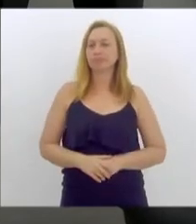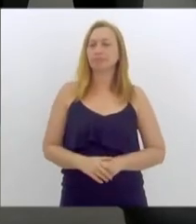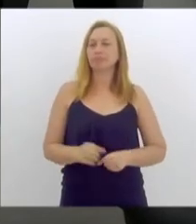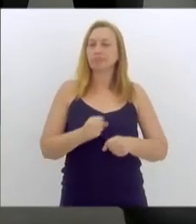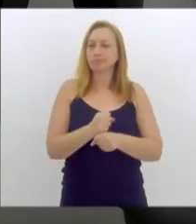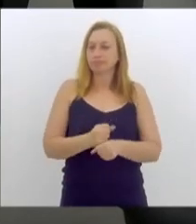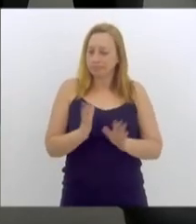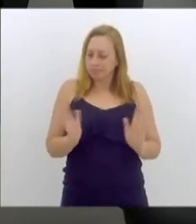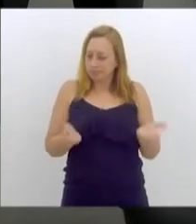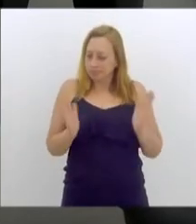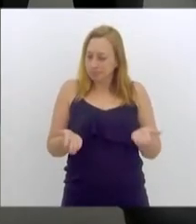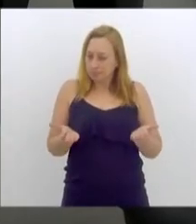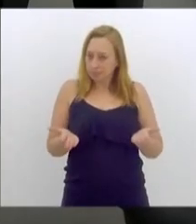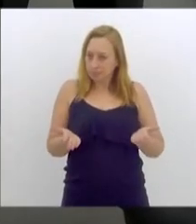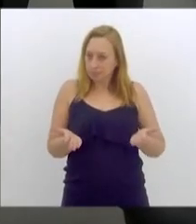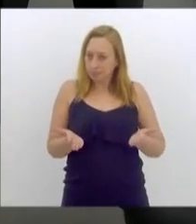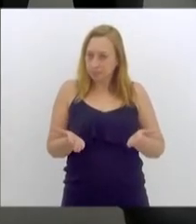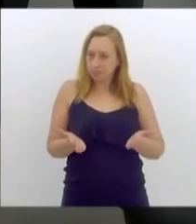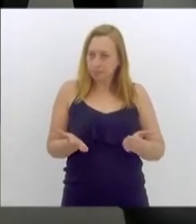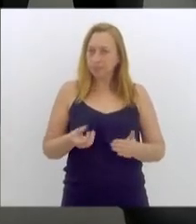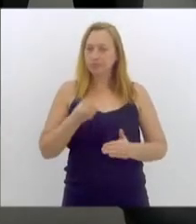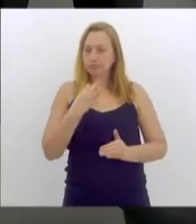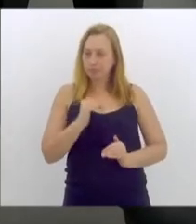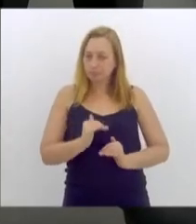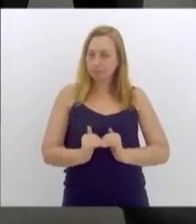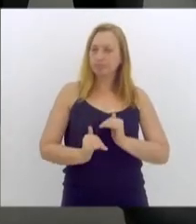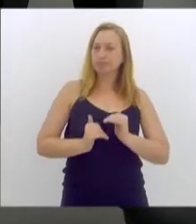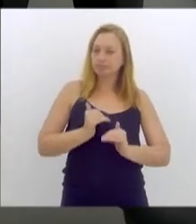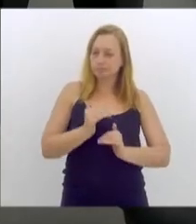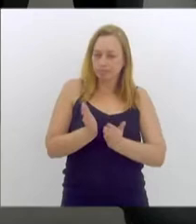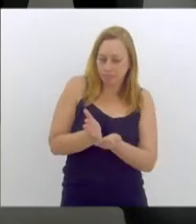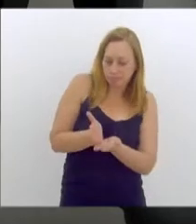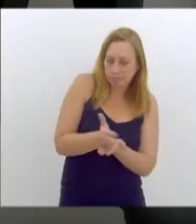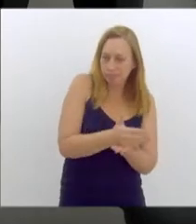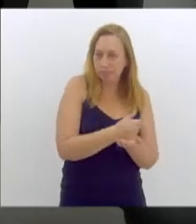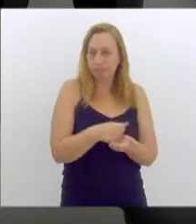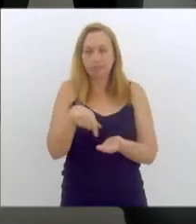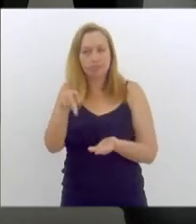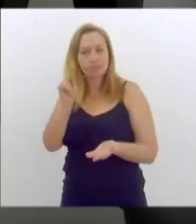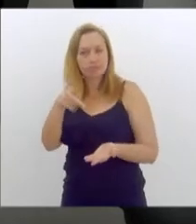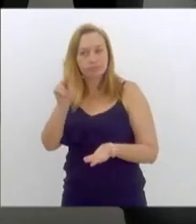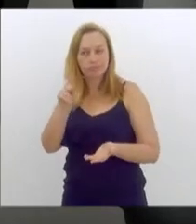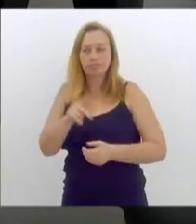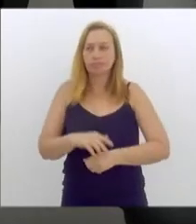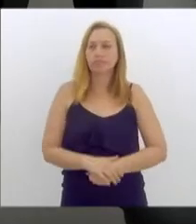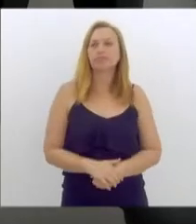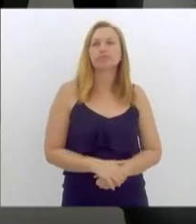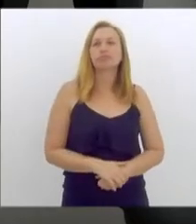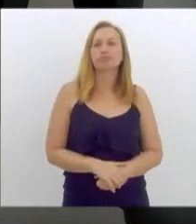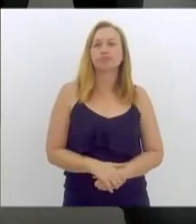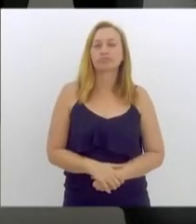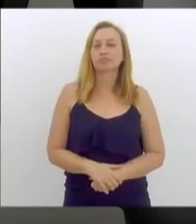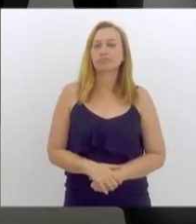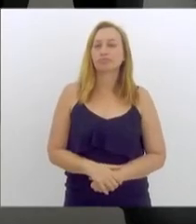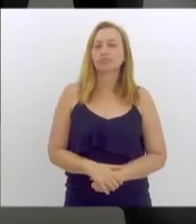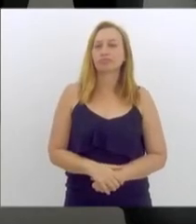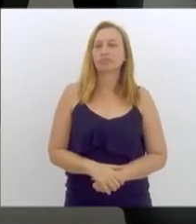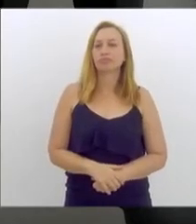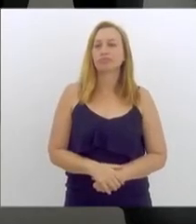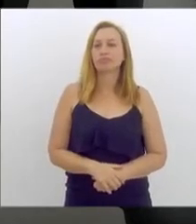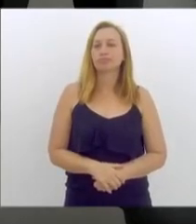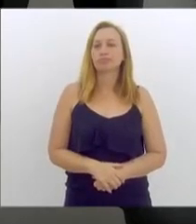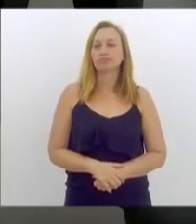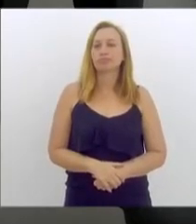ano a gente teve uma boa performance da receita da arrecadação de royalties e participações especiais que praticamente